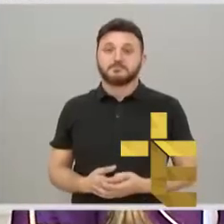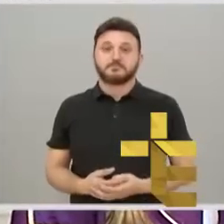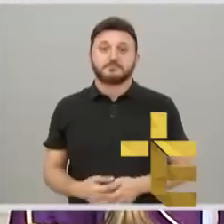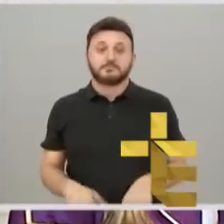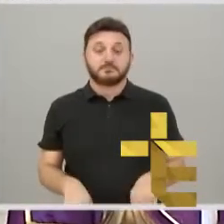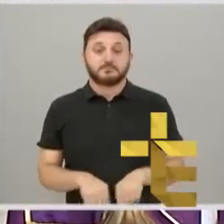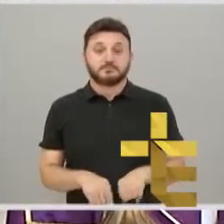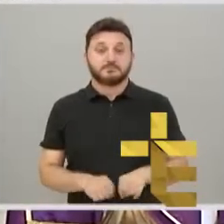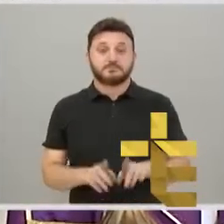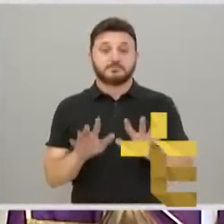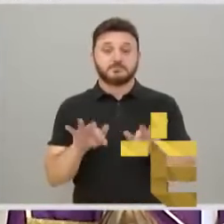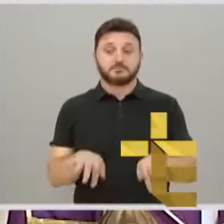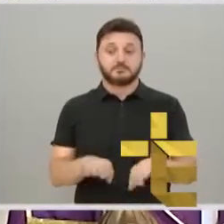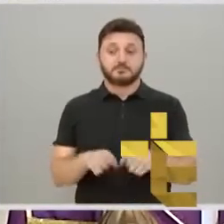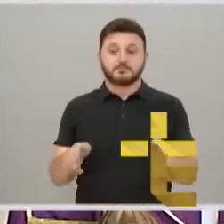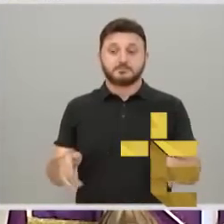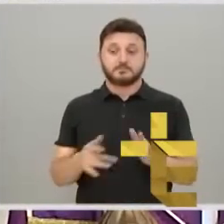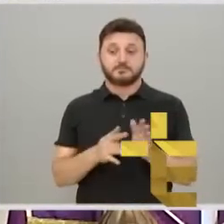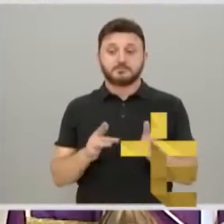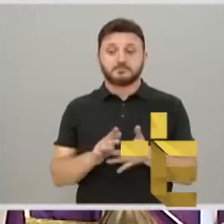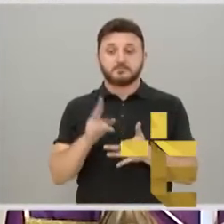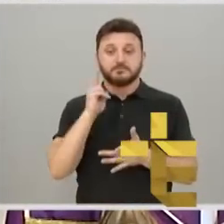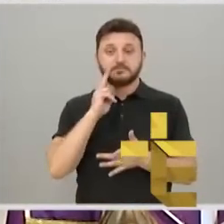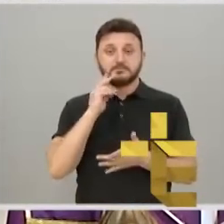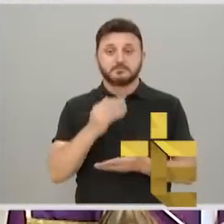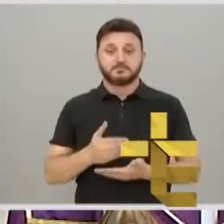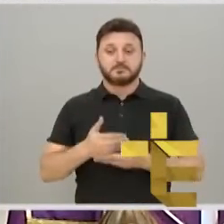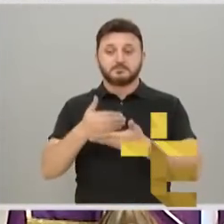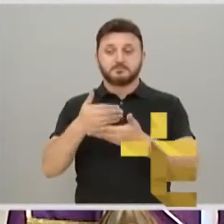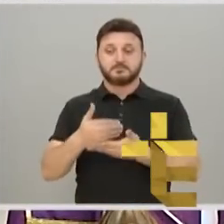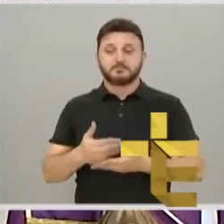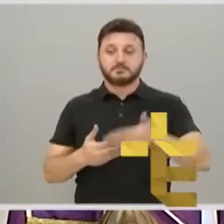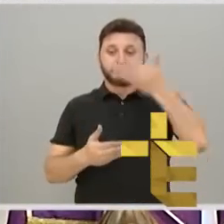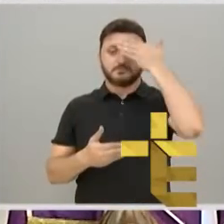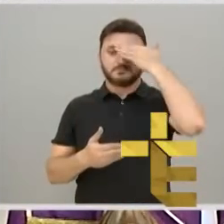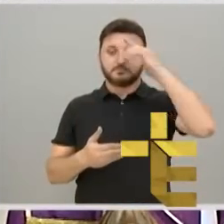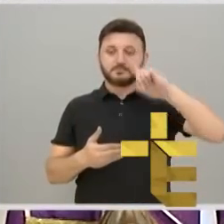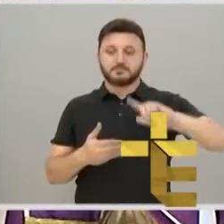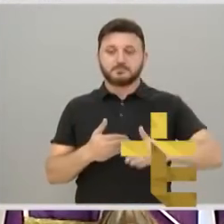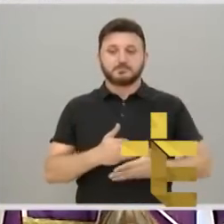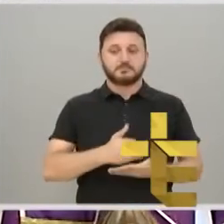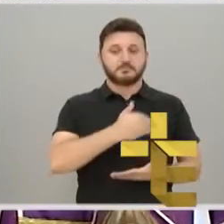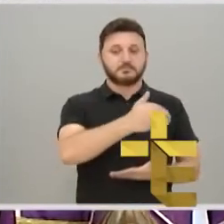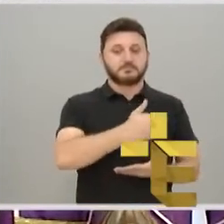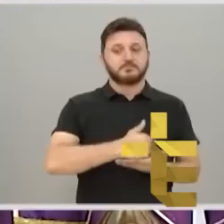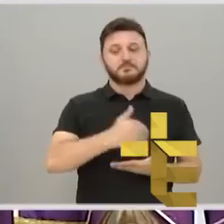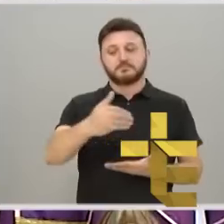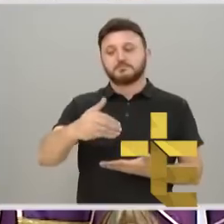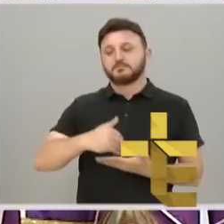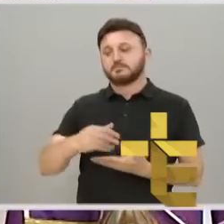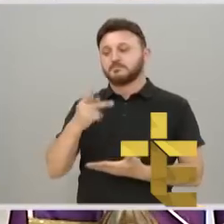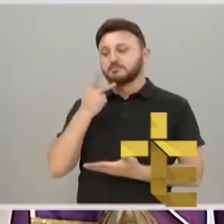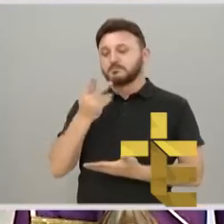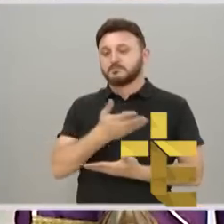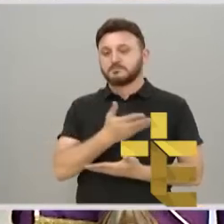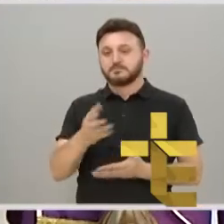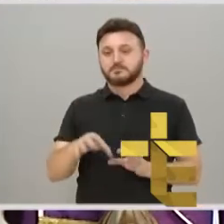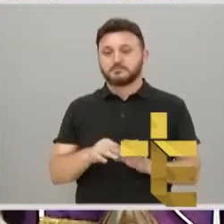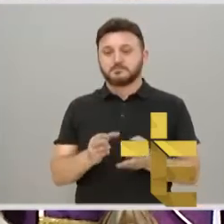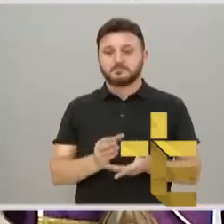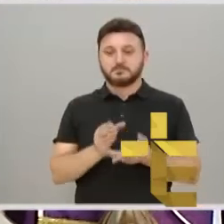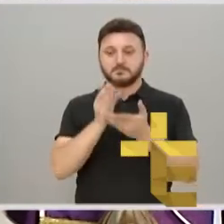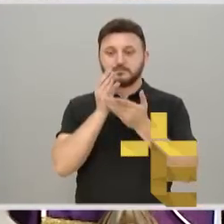Do mesmo modo, ao fim da ceia, ele tomou o cálice em suas mãos, deu graças novamente, o deu a seus discípulos,